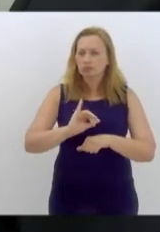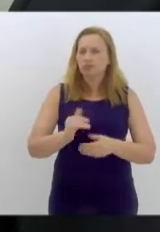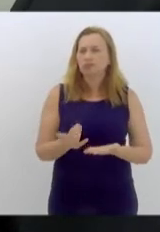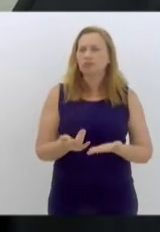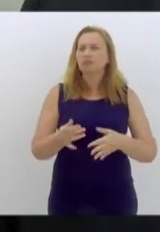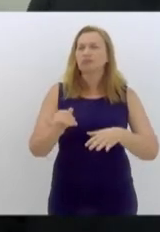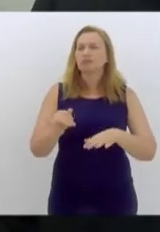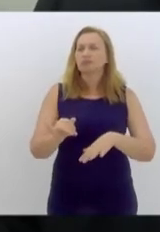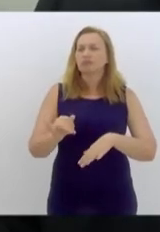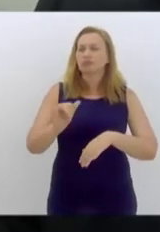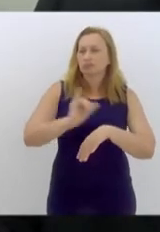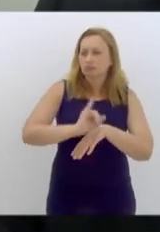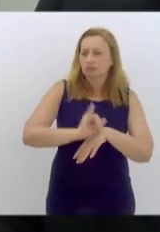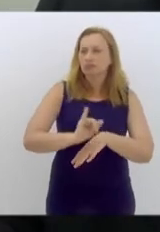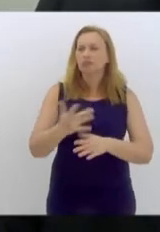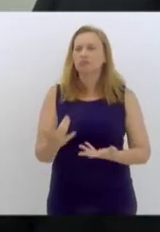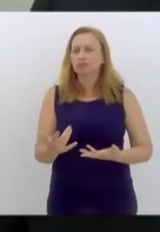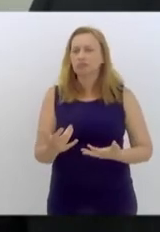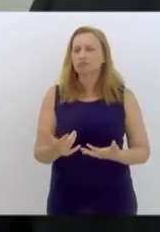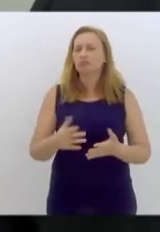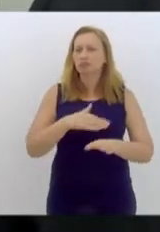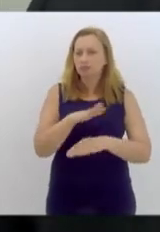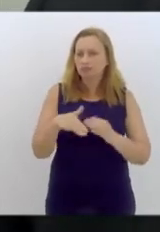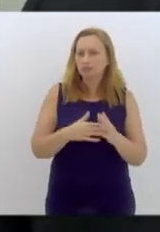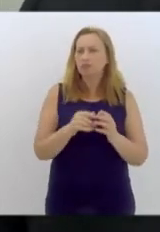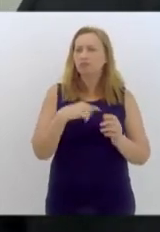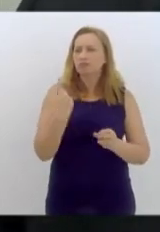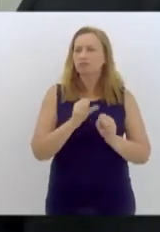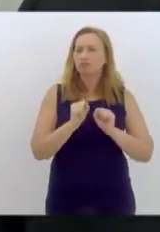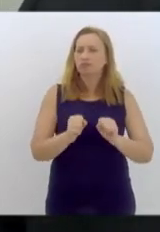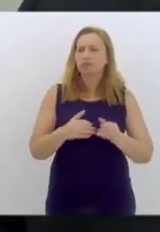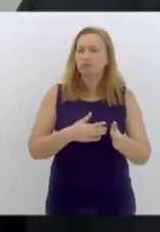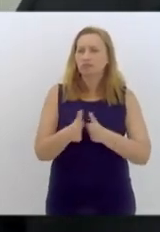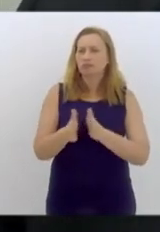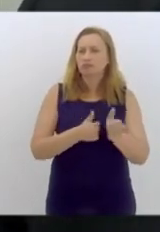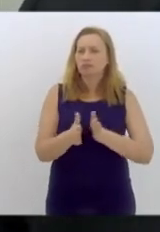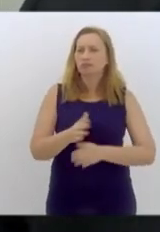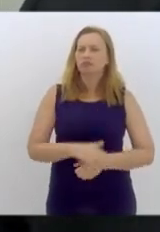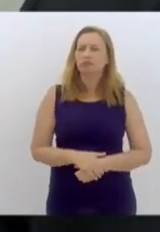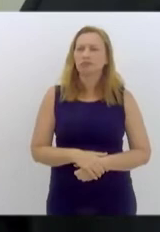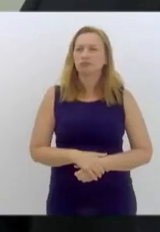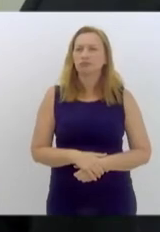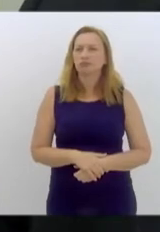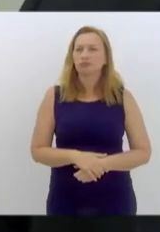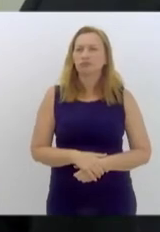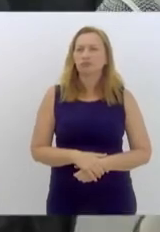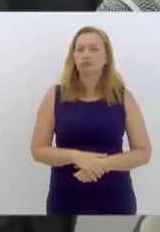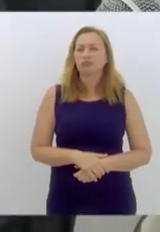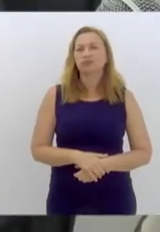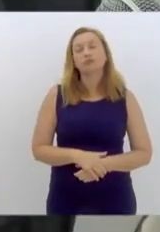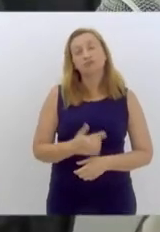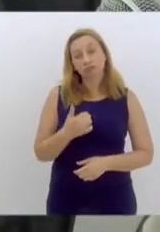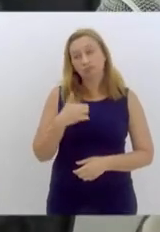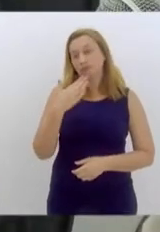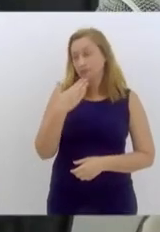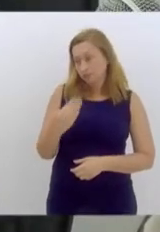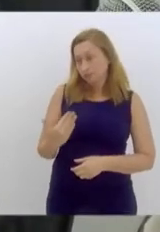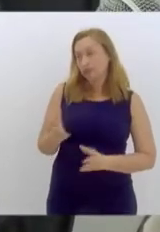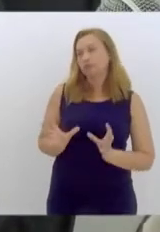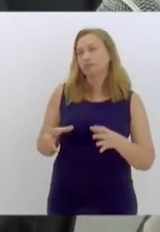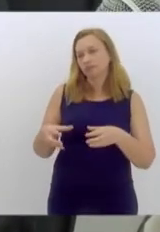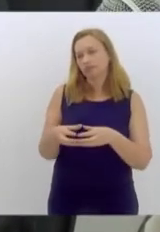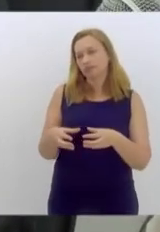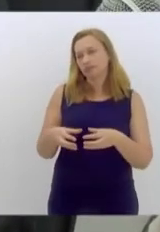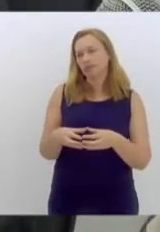projeto. Então, fica aqui minha questão de ordem para que todos nós possamos ter acesso a essa minuta. Olha só, eu vou requisitar pela comissão